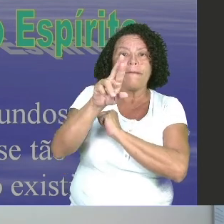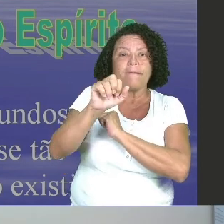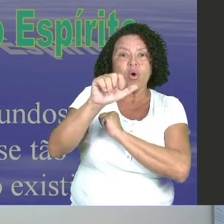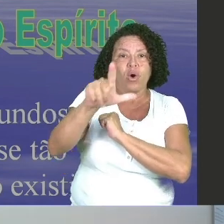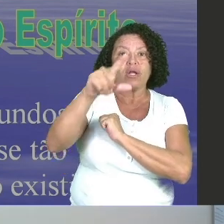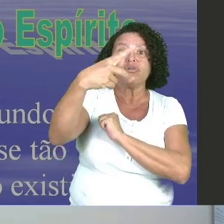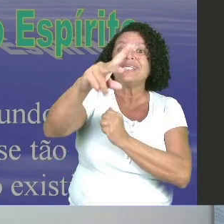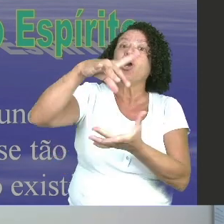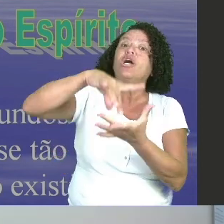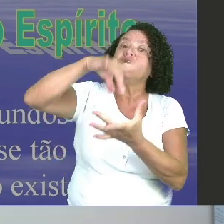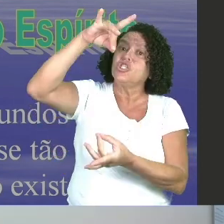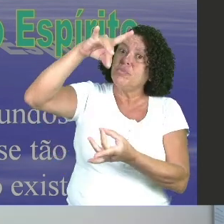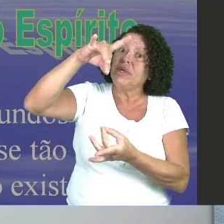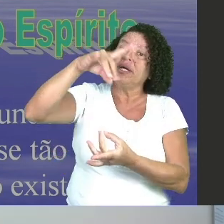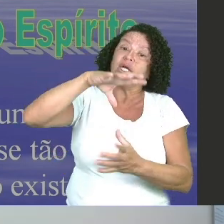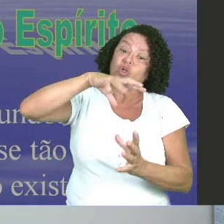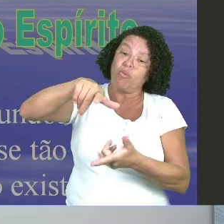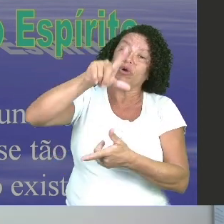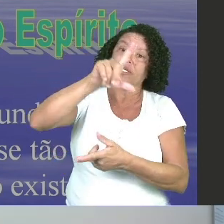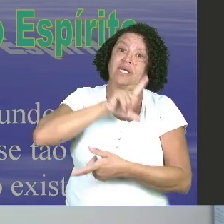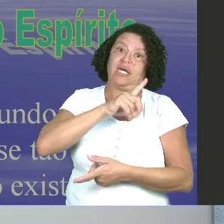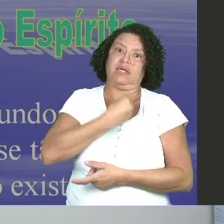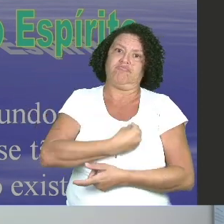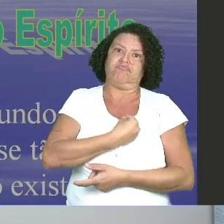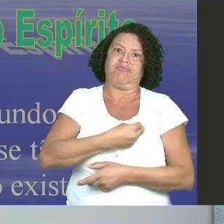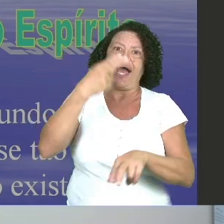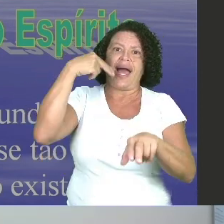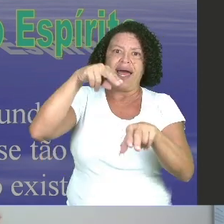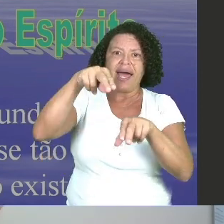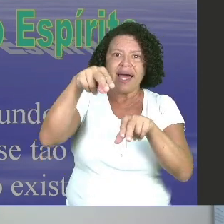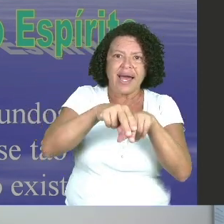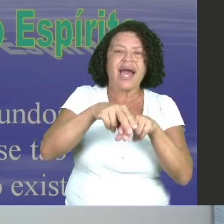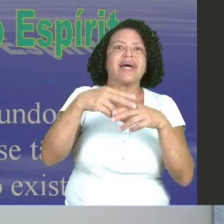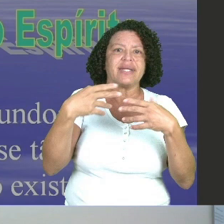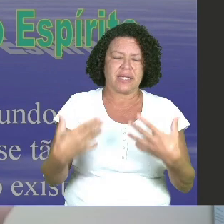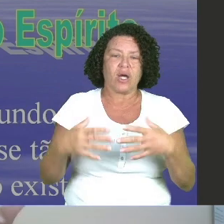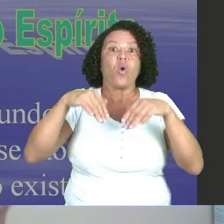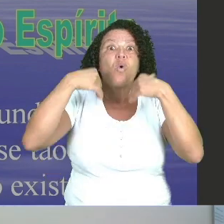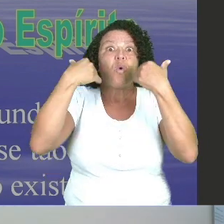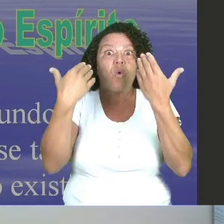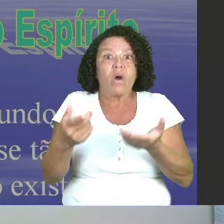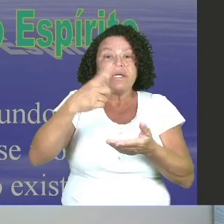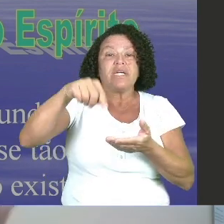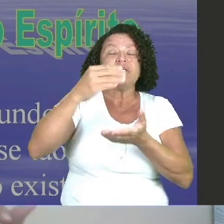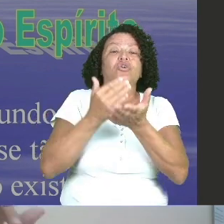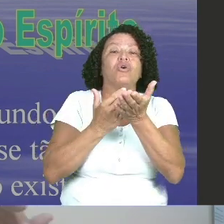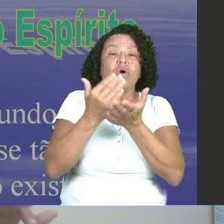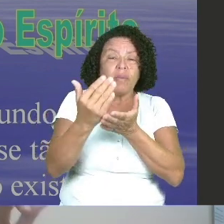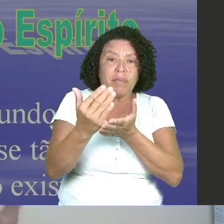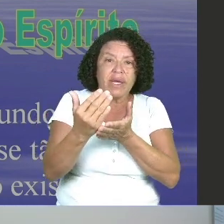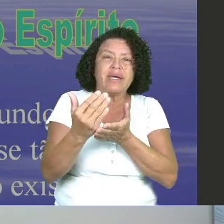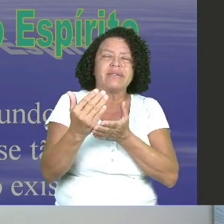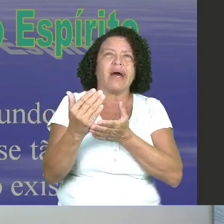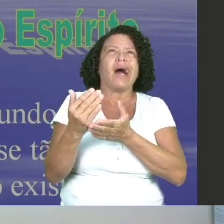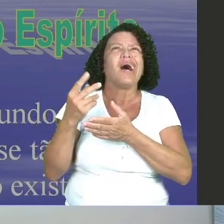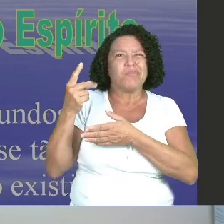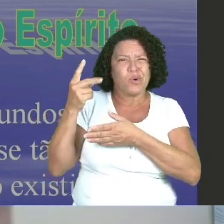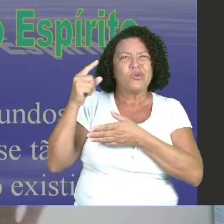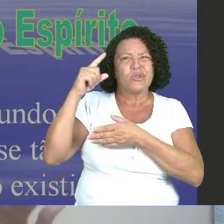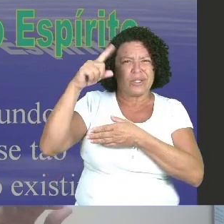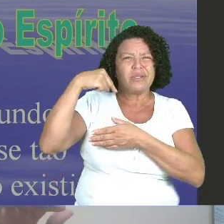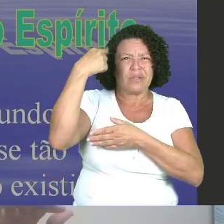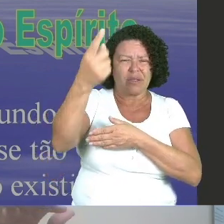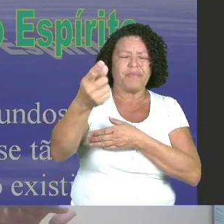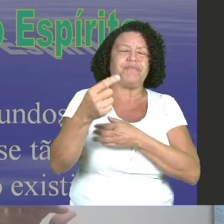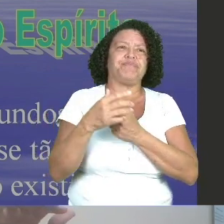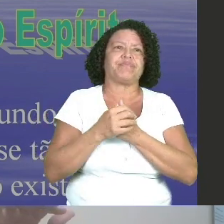e do mundo em que nós estivermos. O que isso quer dizer? Que quando a gente começar, daqui a muito tempo,